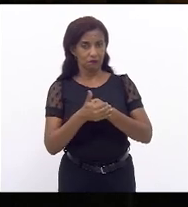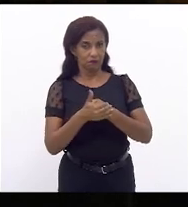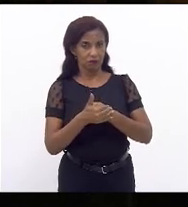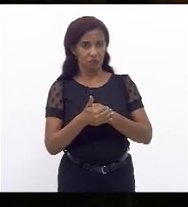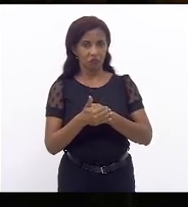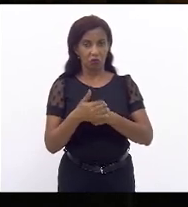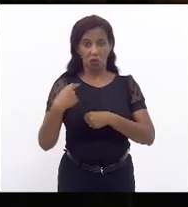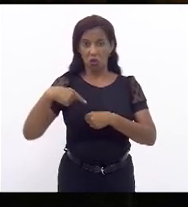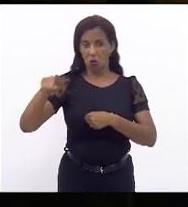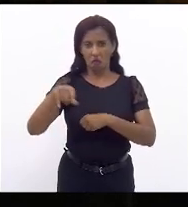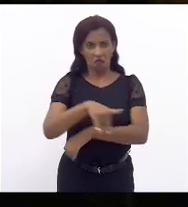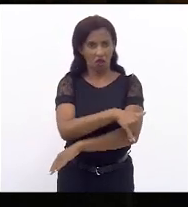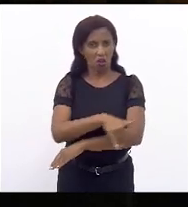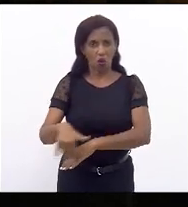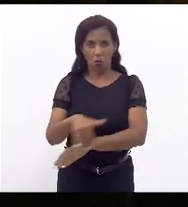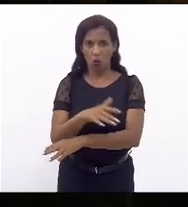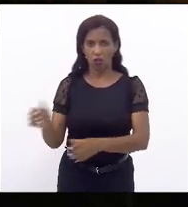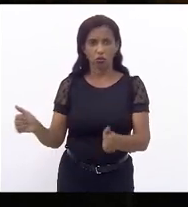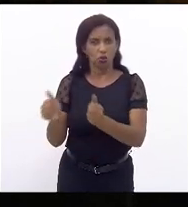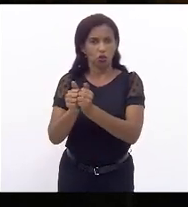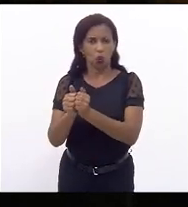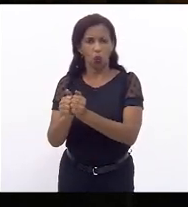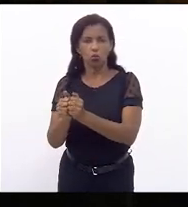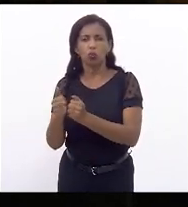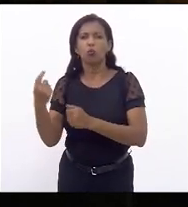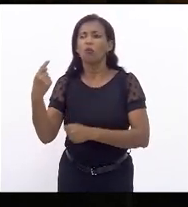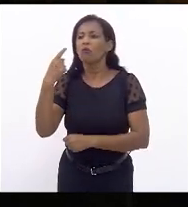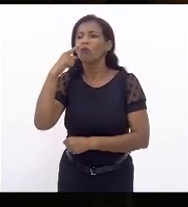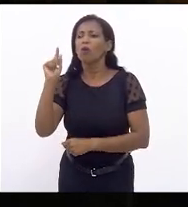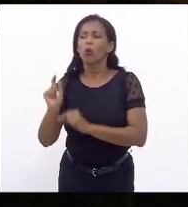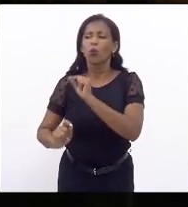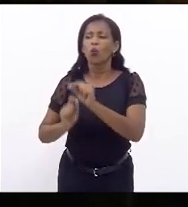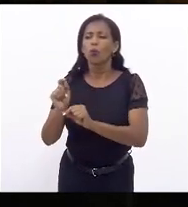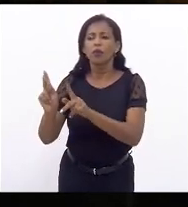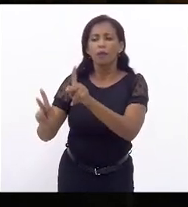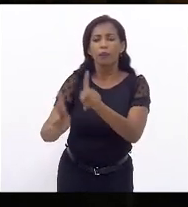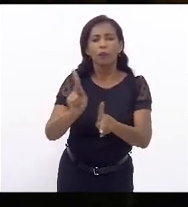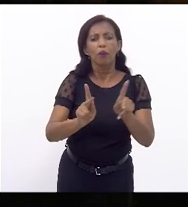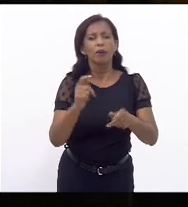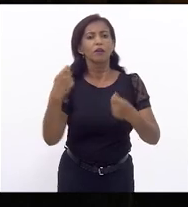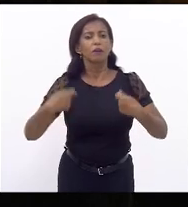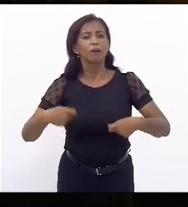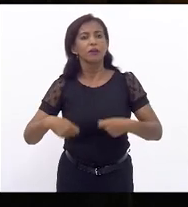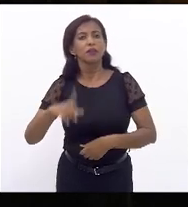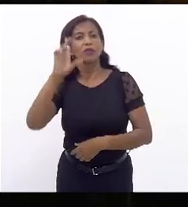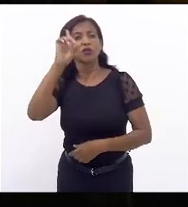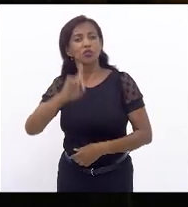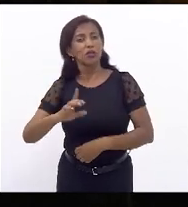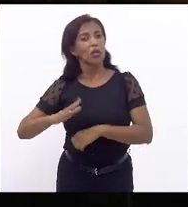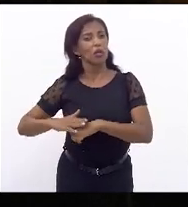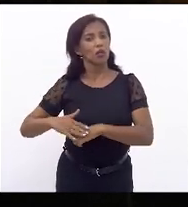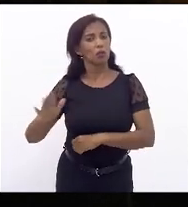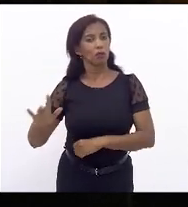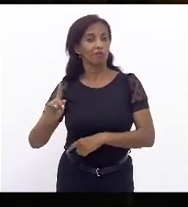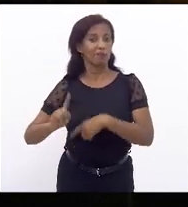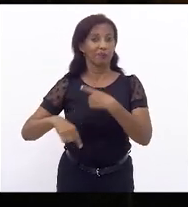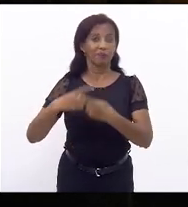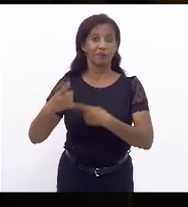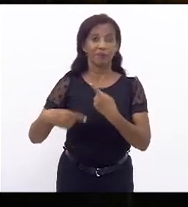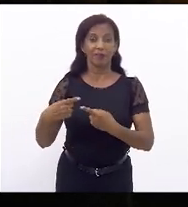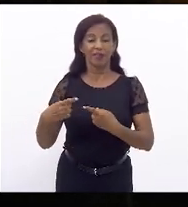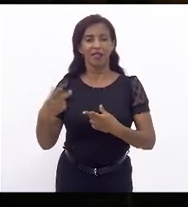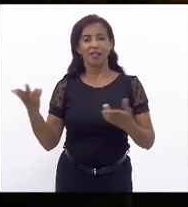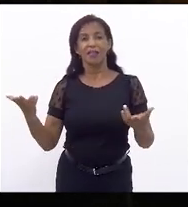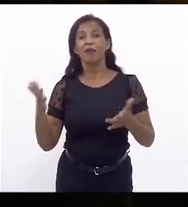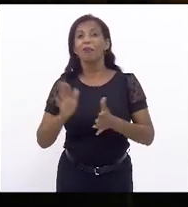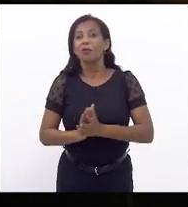não vai às ruas com a população brigar pelo aquilo que a população quer de direito, mas depois vamos